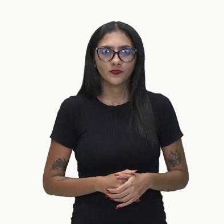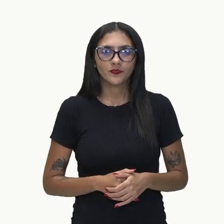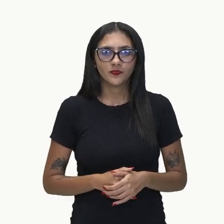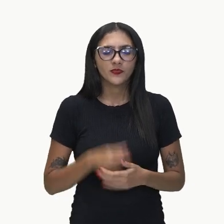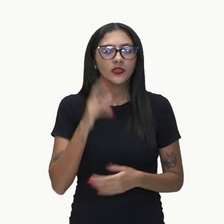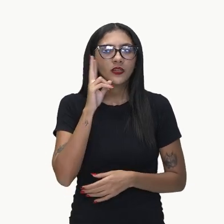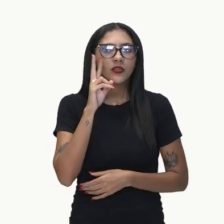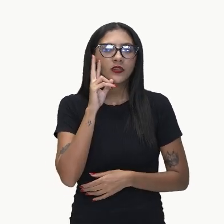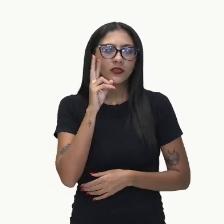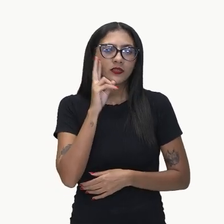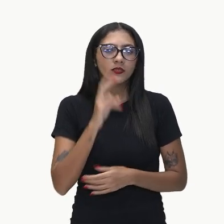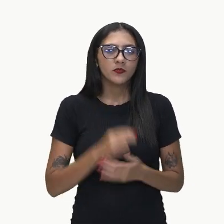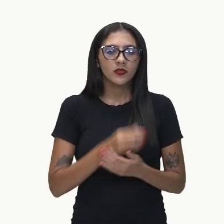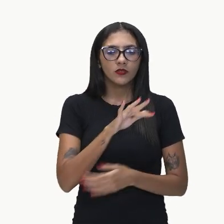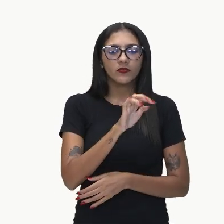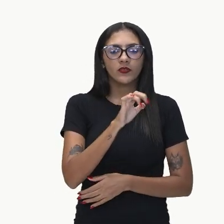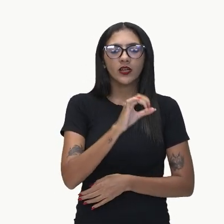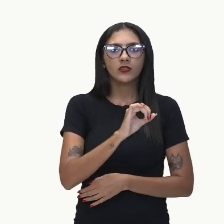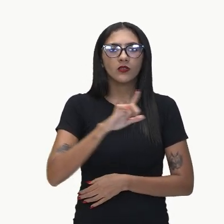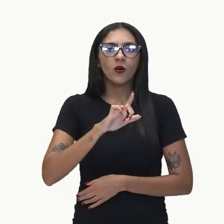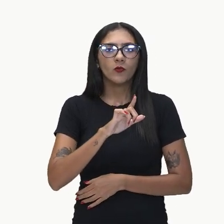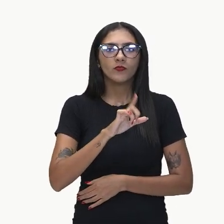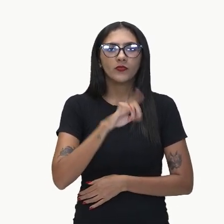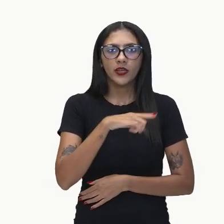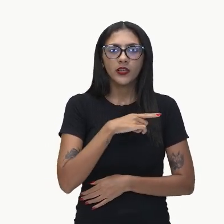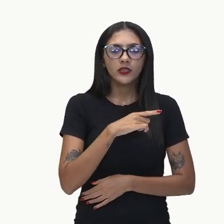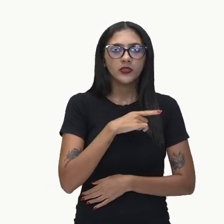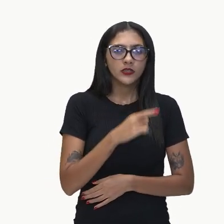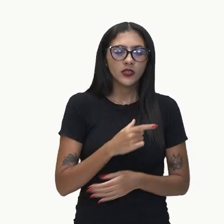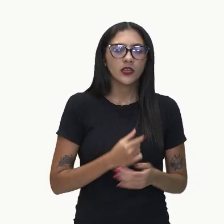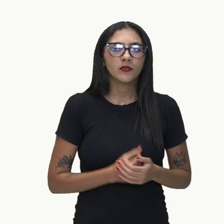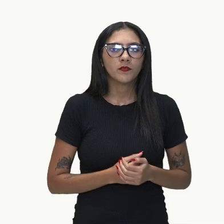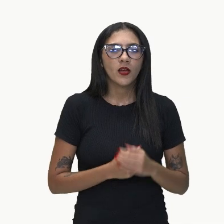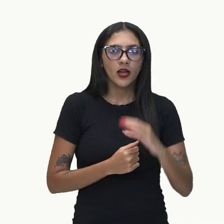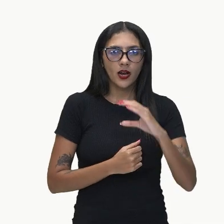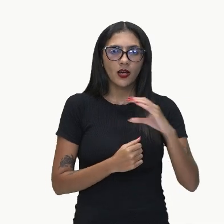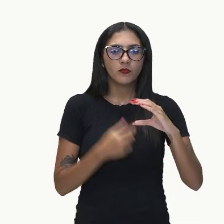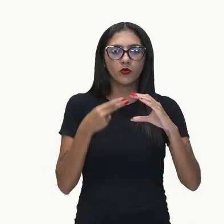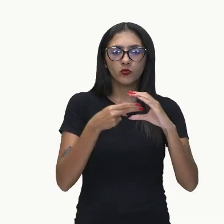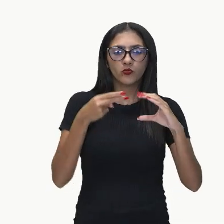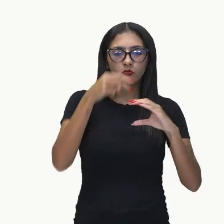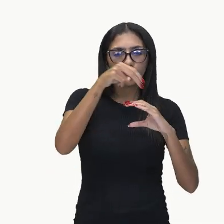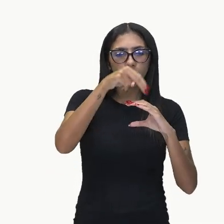hidroxila diretamente ao anel aromático, e o que não é fenol, a hidroxila